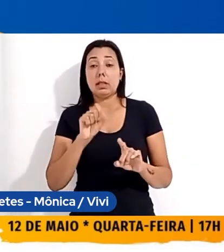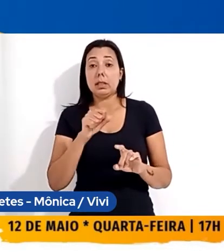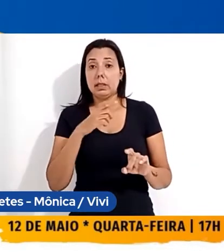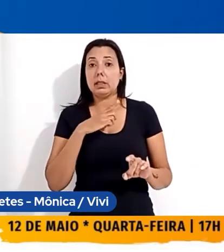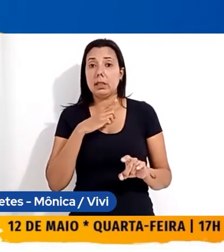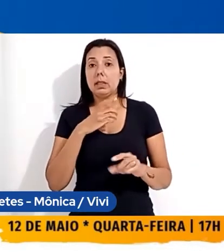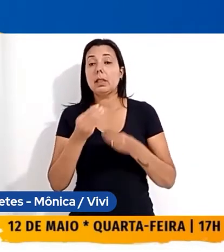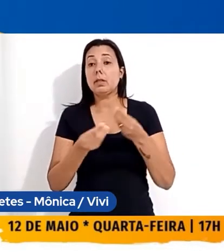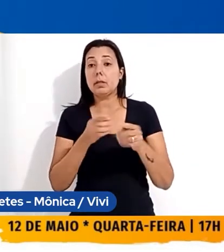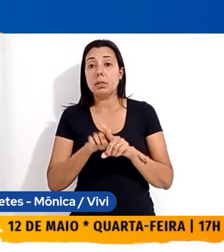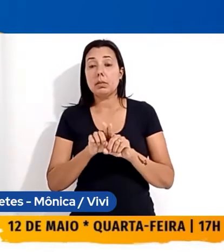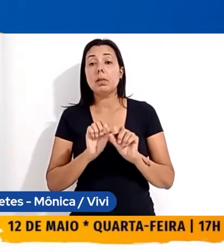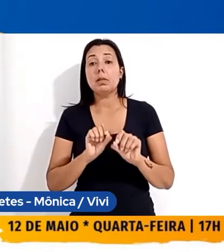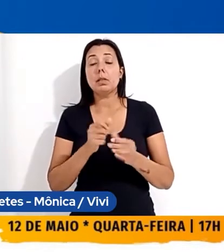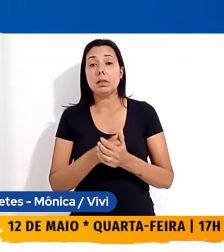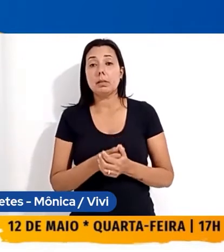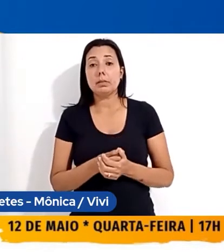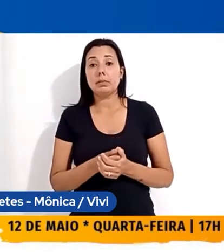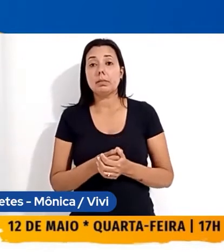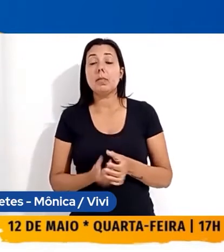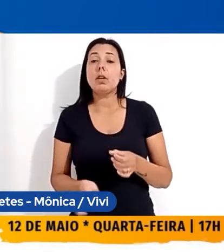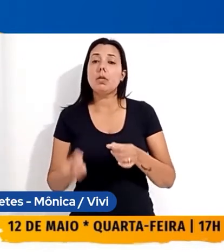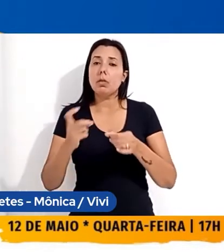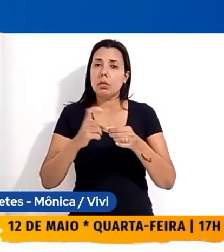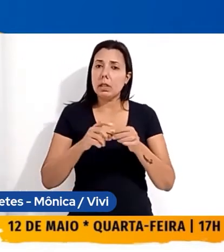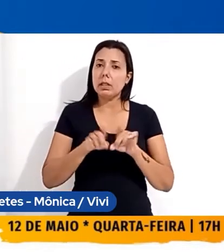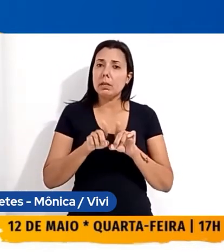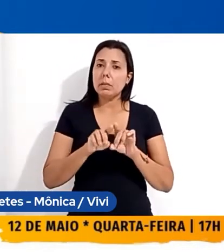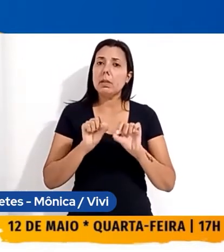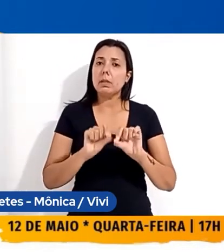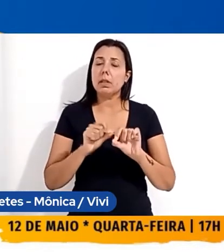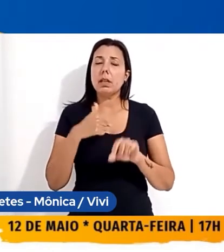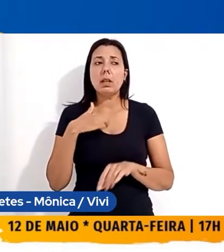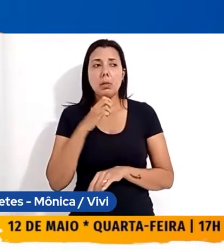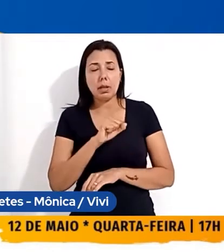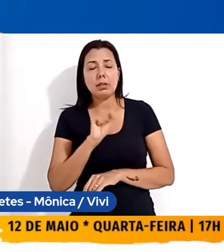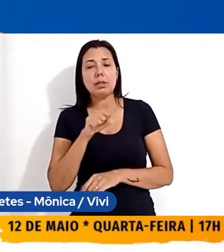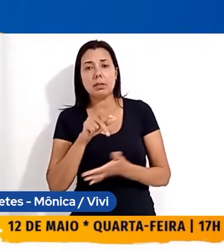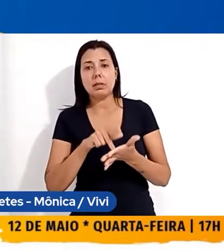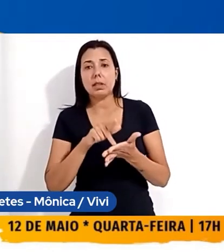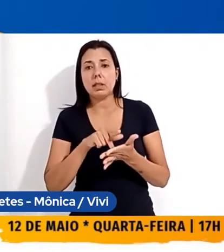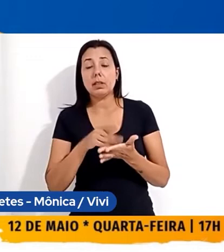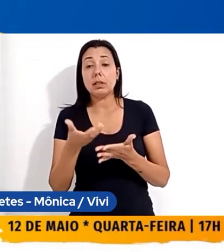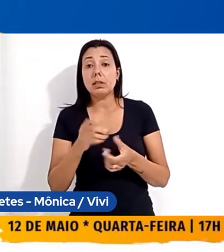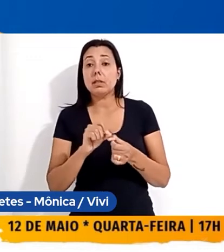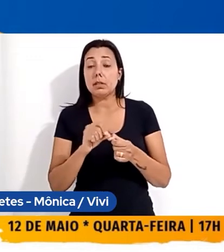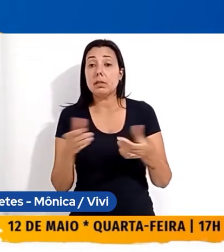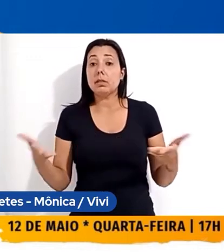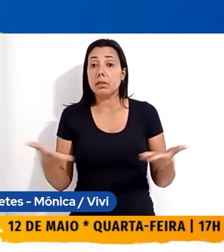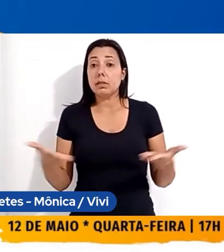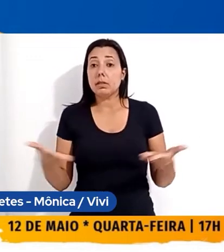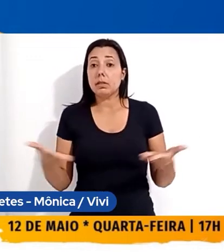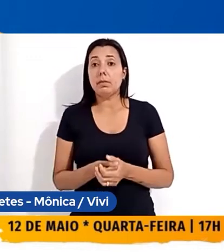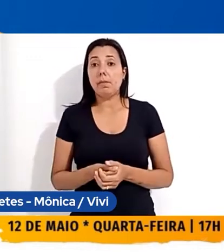as formas de dar uma volta conceitual nelas também, acho que é isso que a gente vai tentar fazer aqui hoje. Eu vou